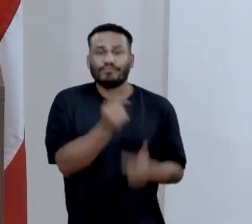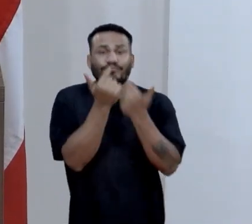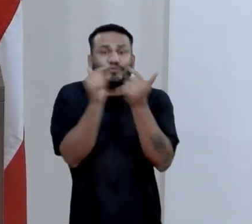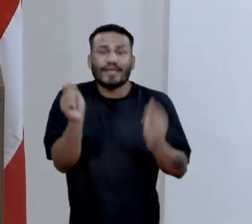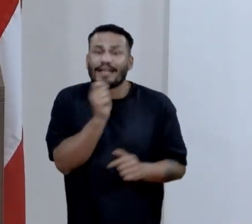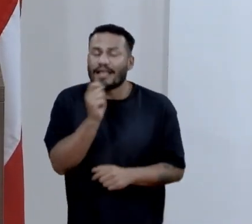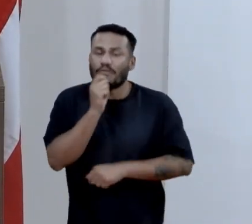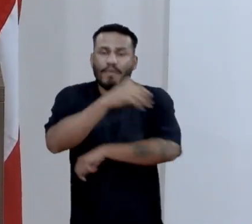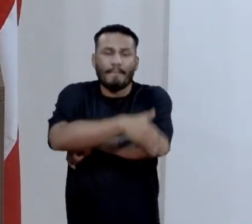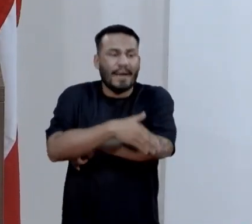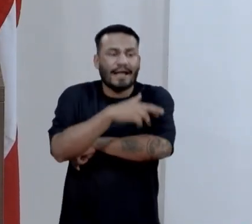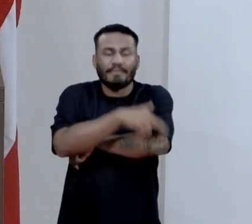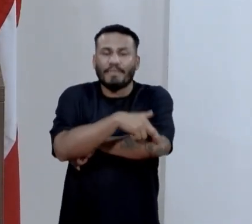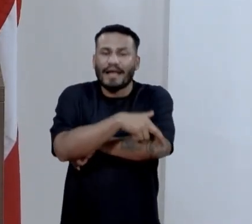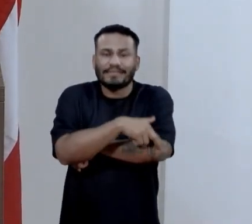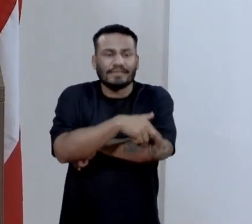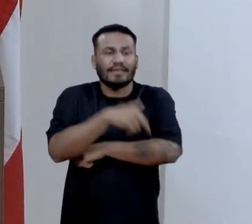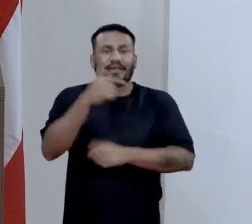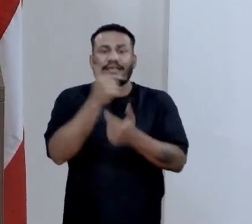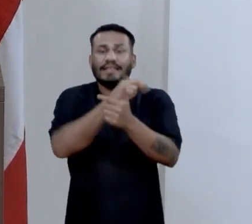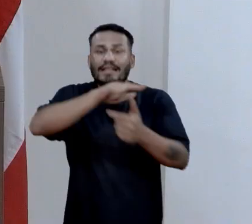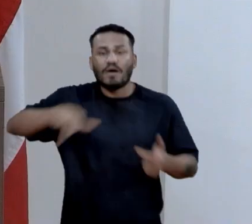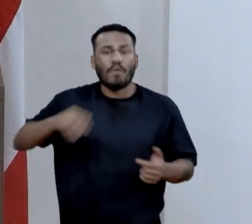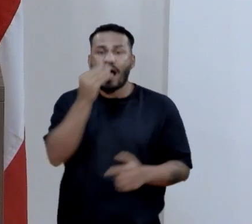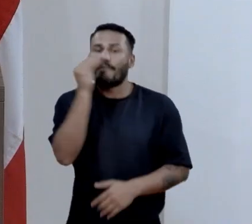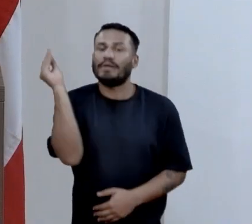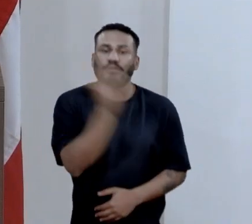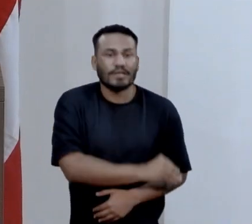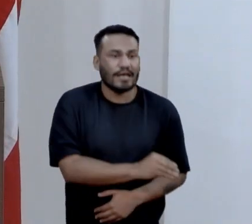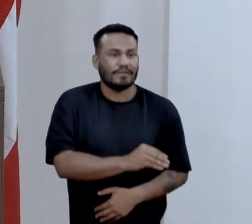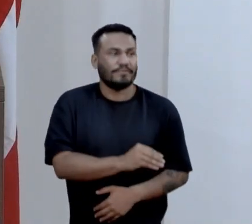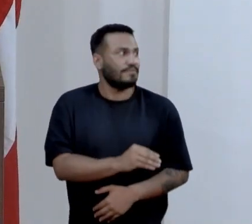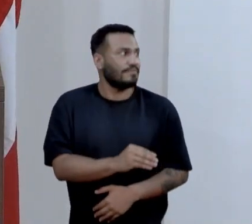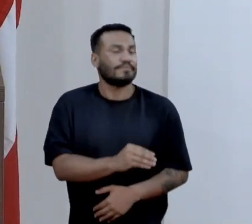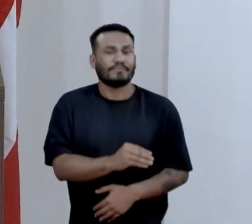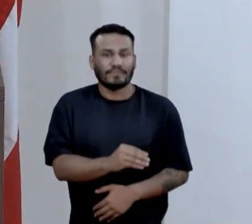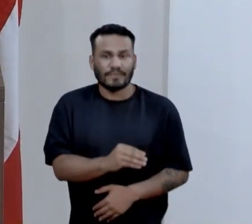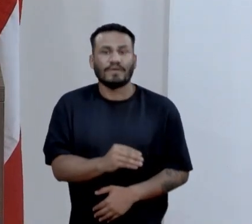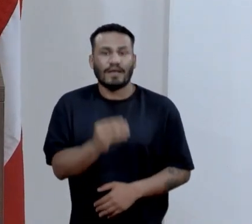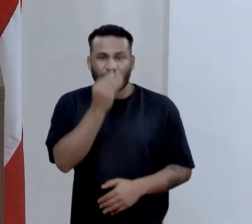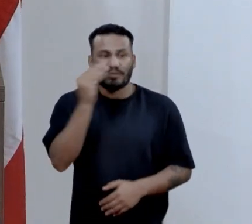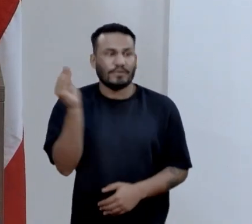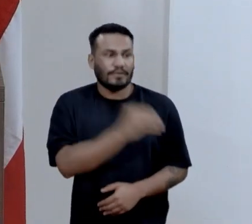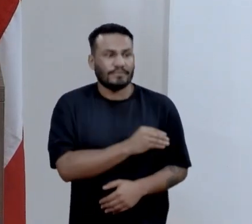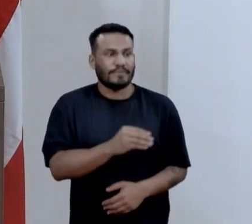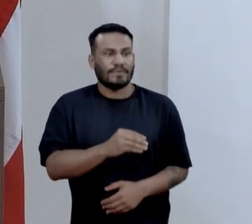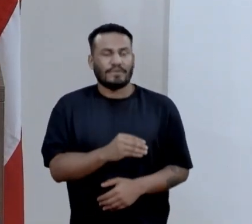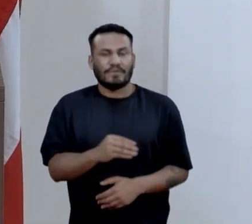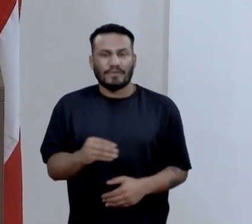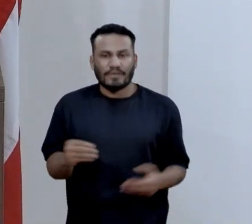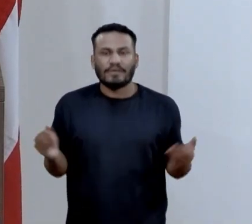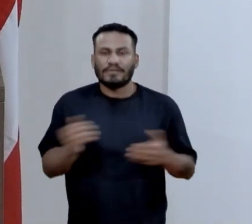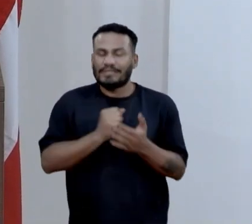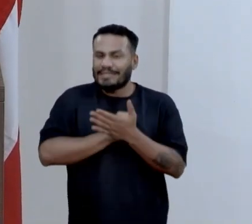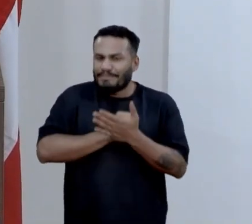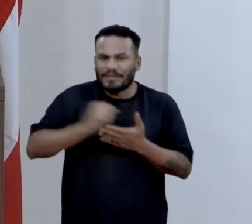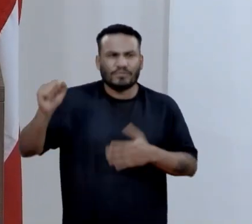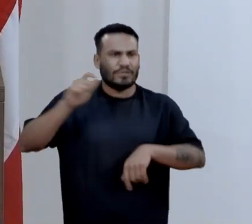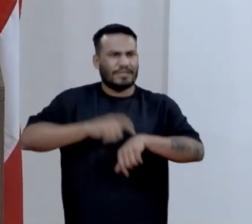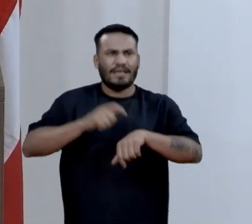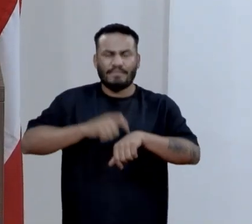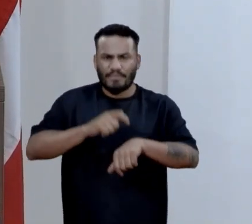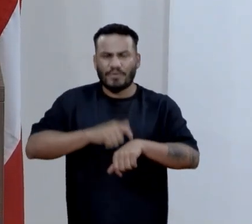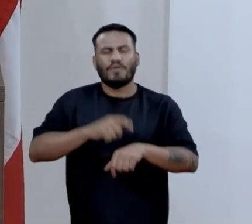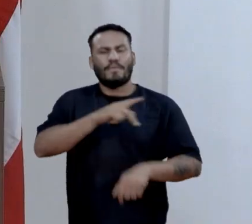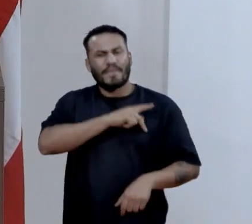um parque e uma praça da nossa cidade que não está abandonada. Abandonada. Então, passou do tempo desse prefeito